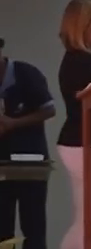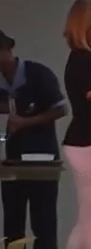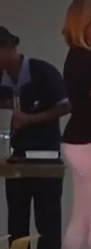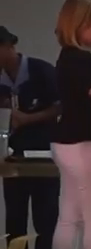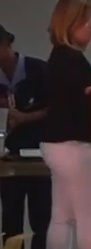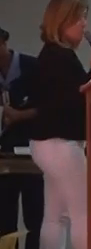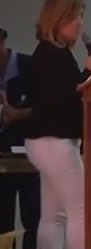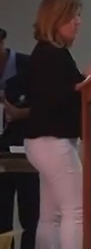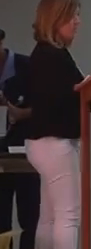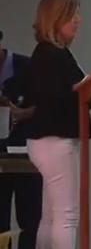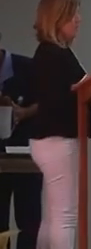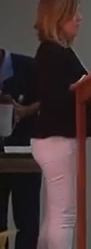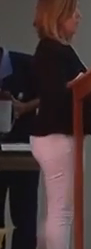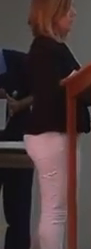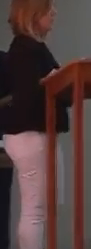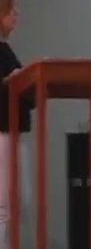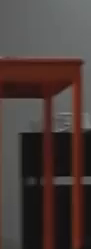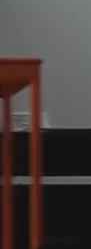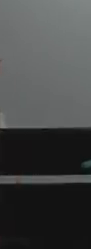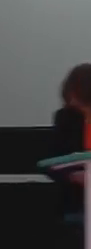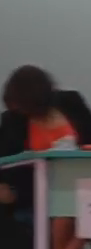professor Marcos.